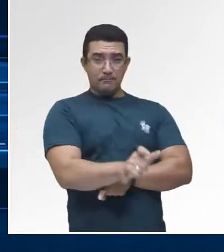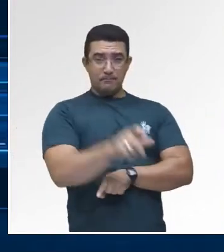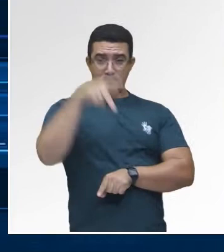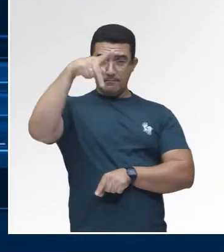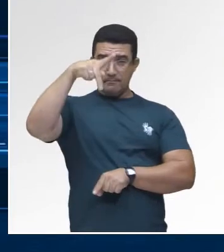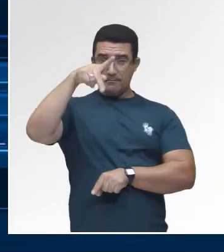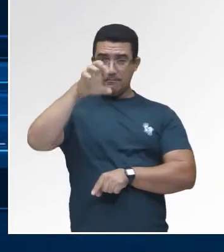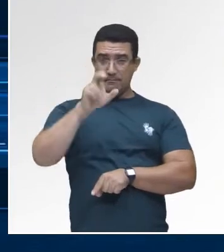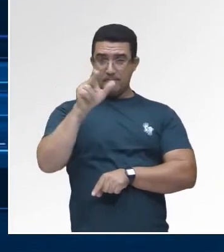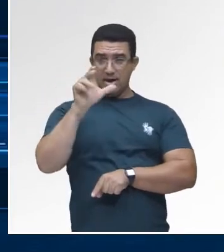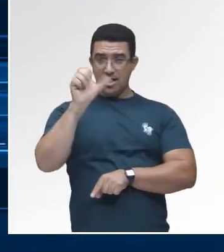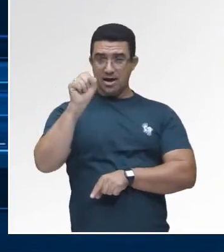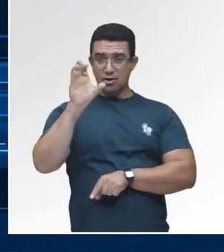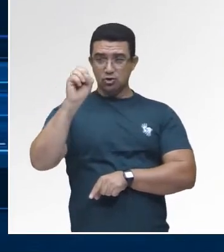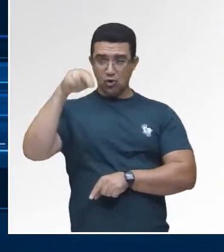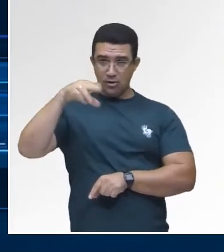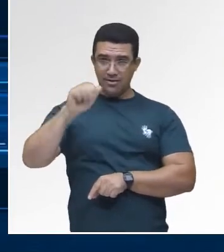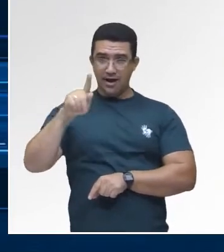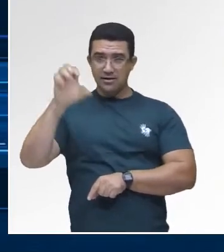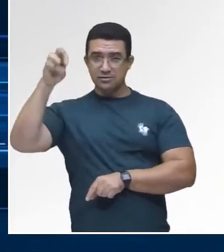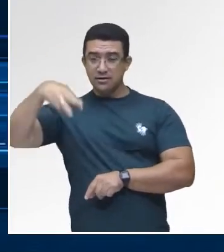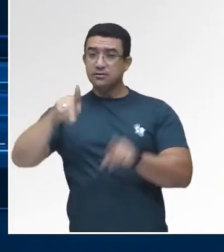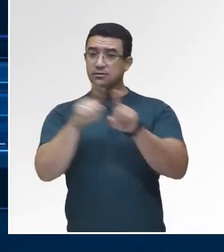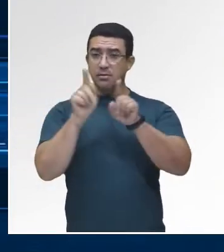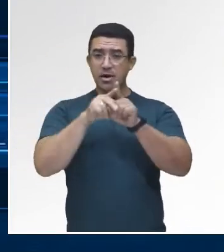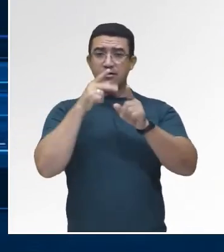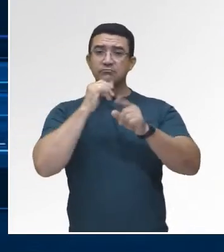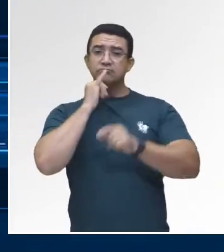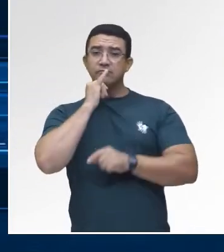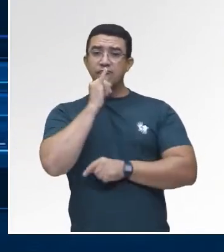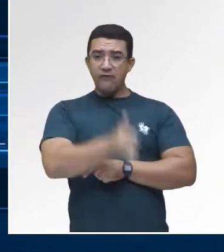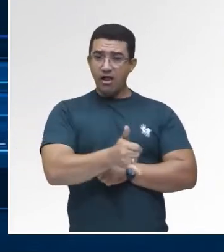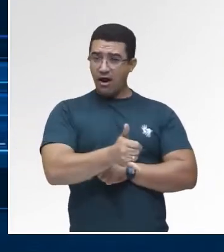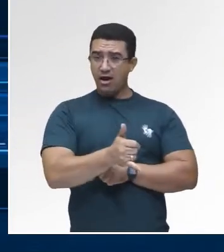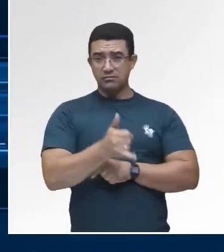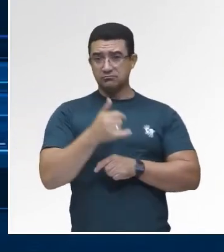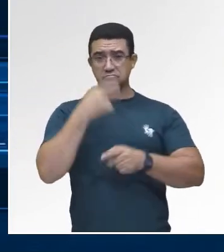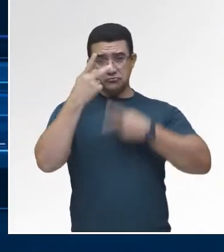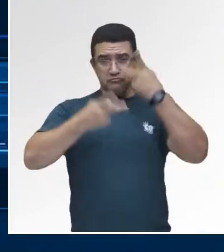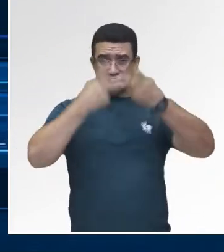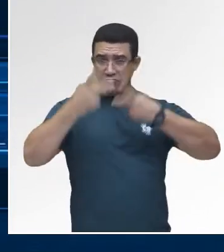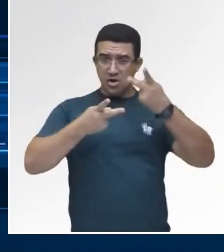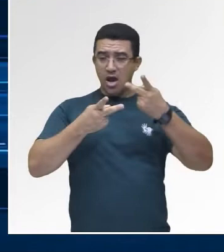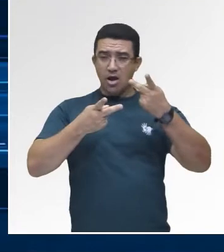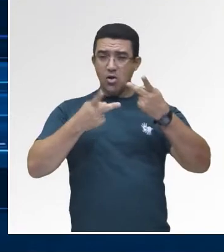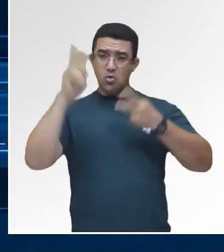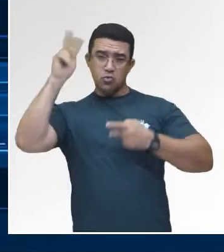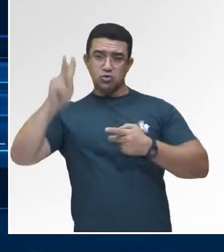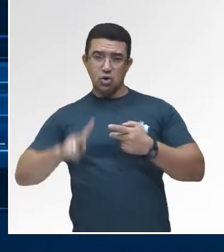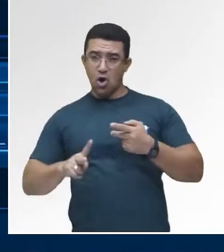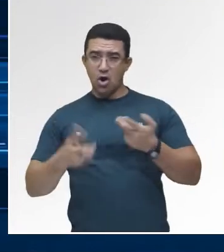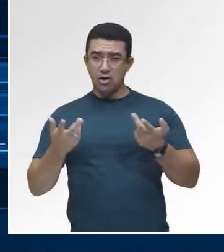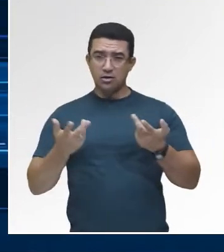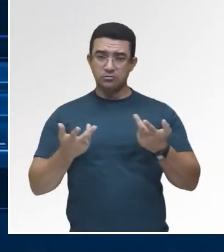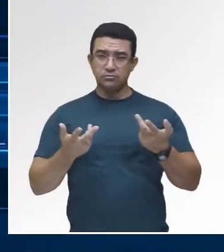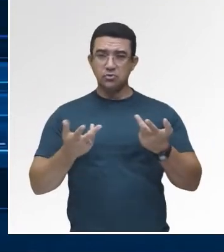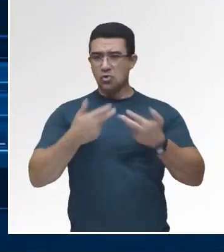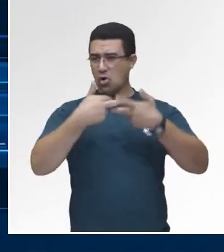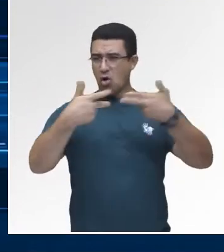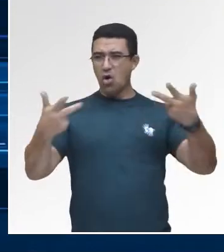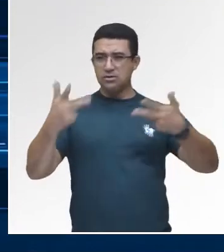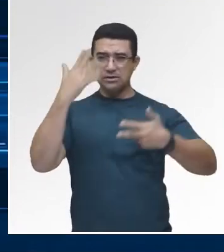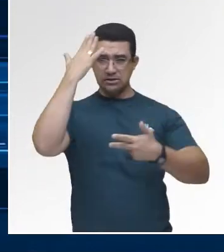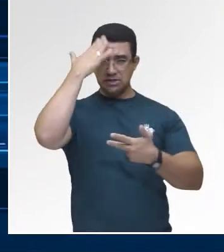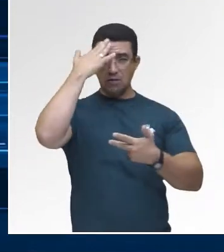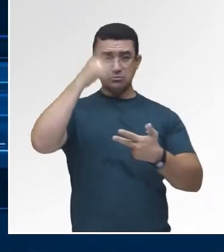história, ou ele pode apenas contar uma história em que ele soube da história, tudo mais. Então há